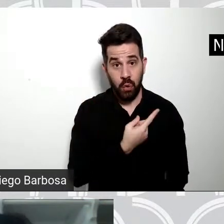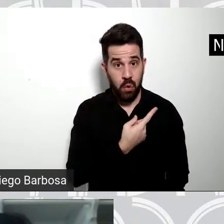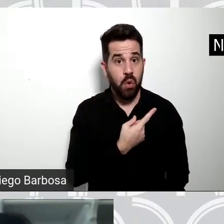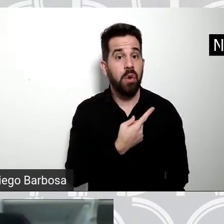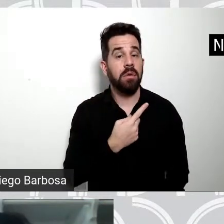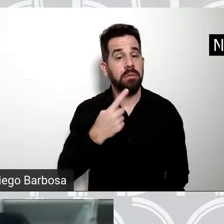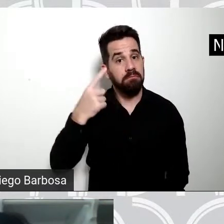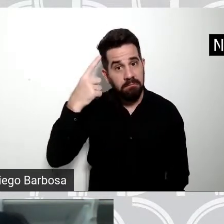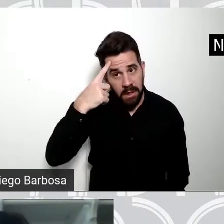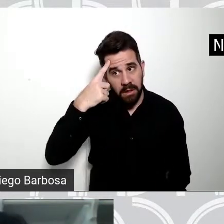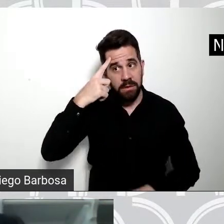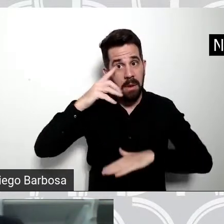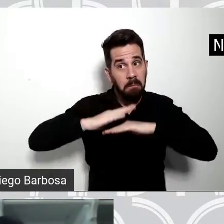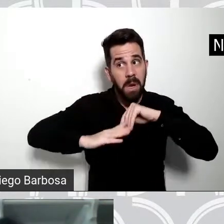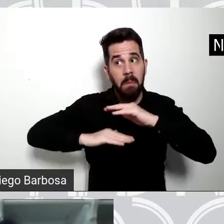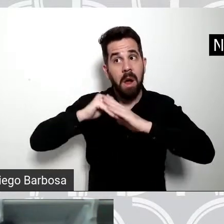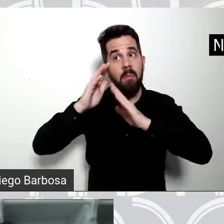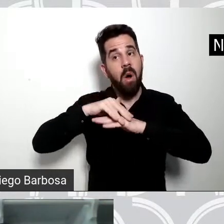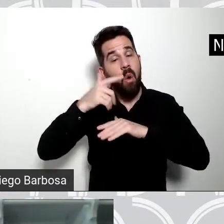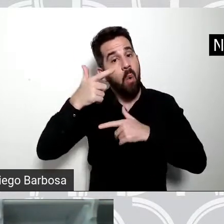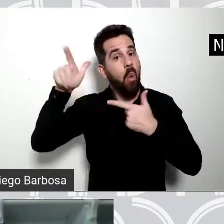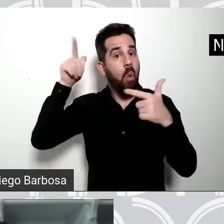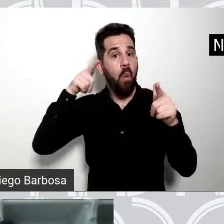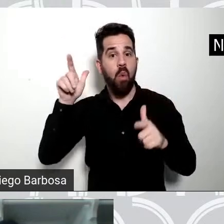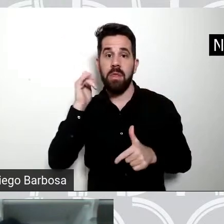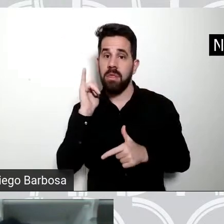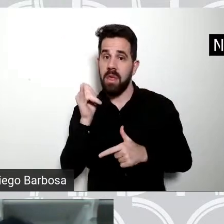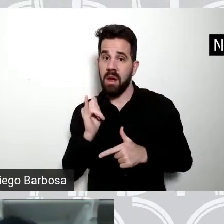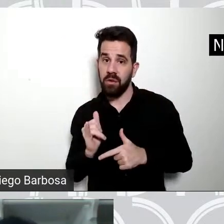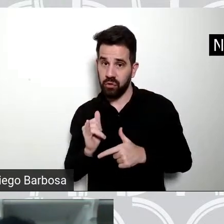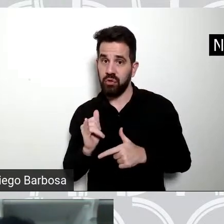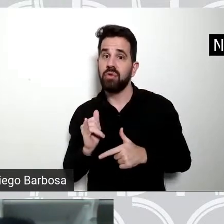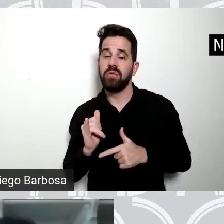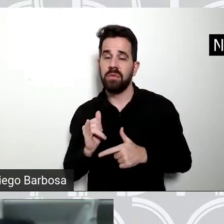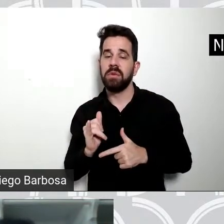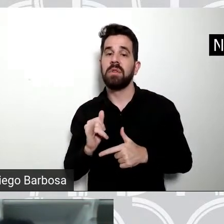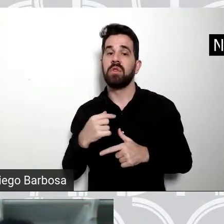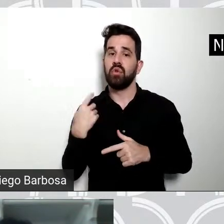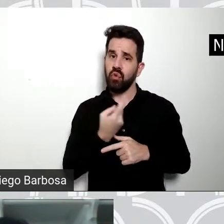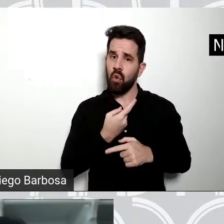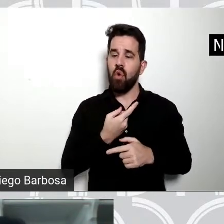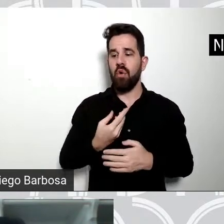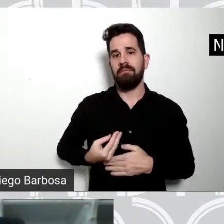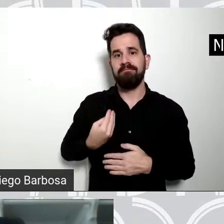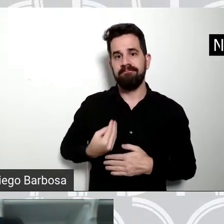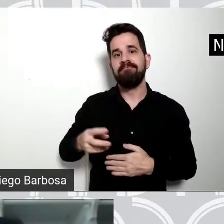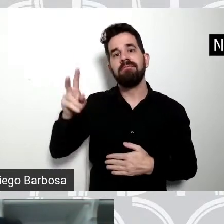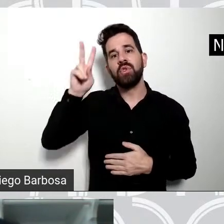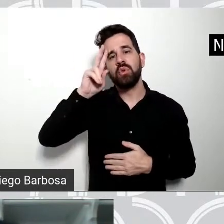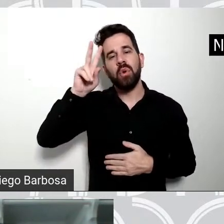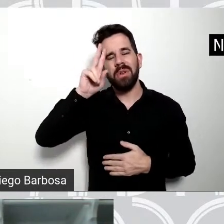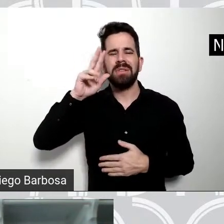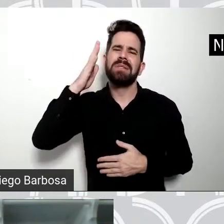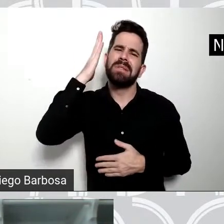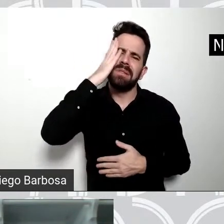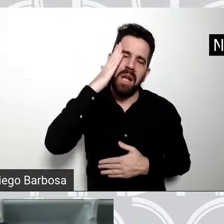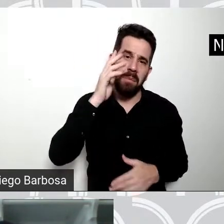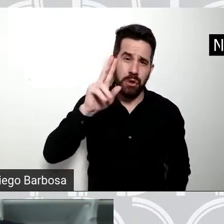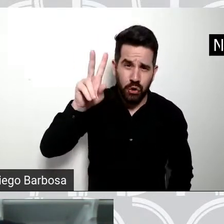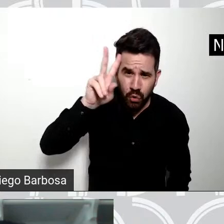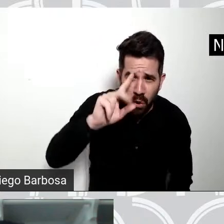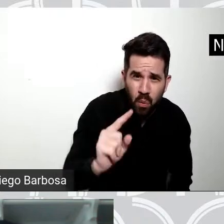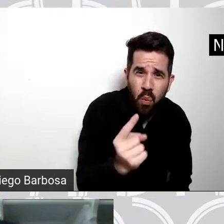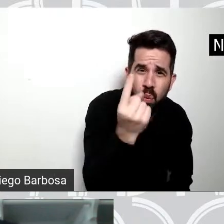nossas histórias. Né? Histórias no plural, porque nós sabemos que a história não é única. Né? Os